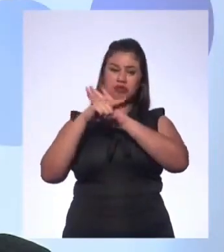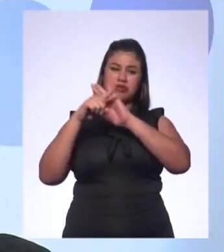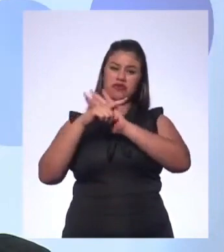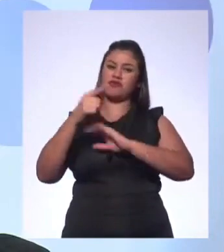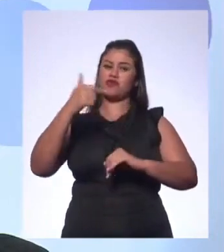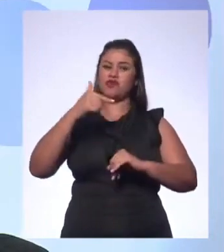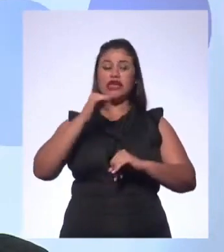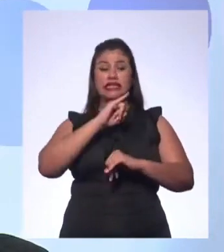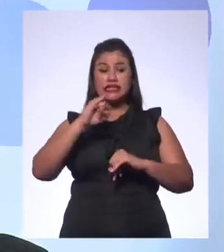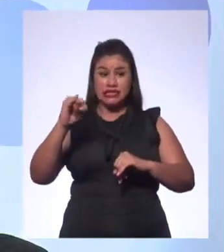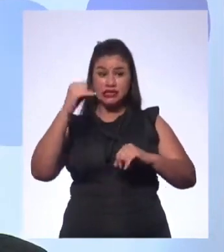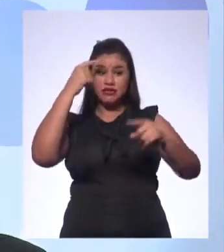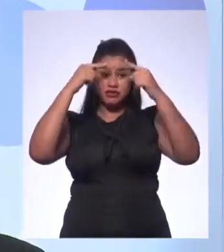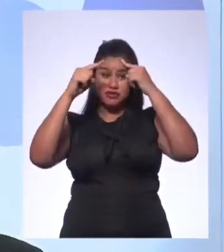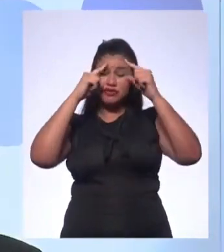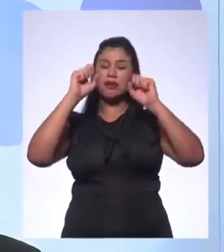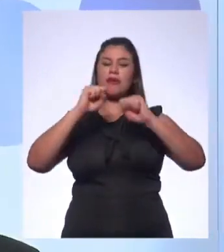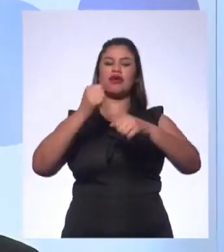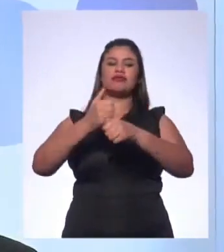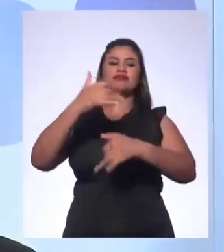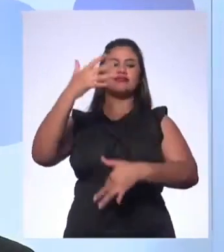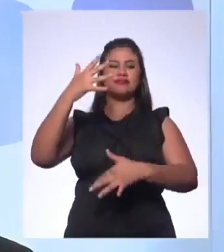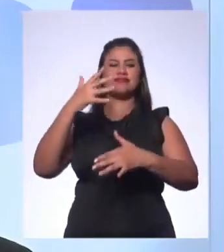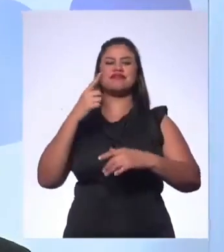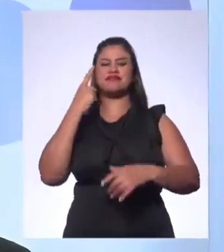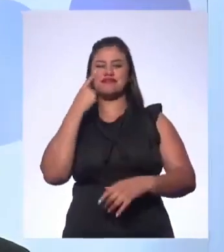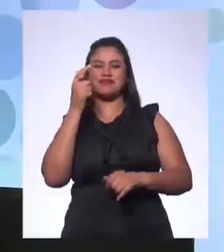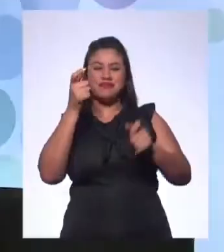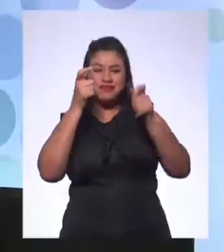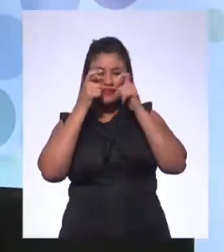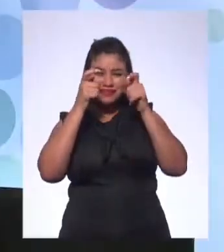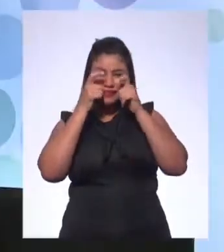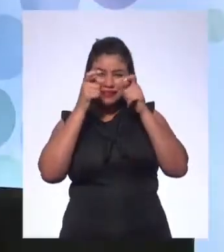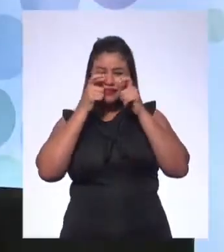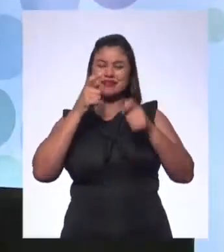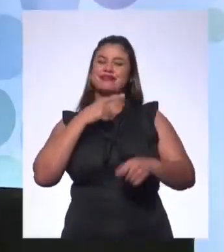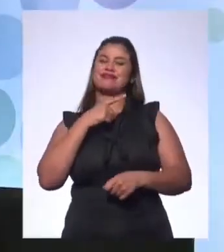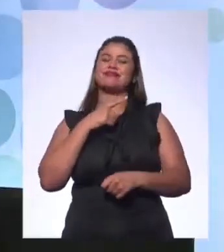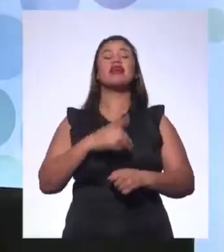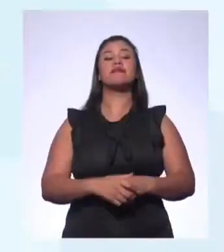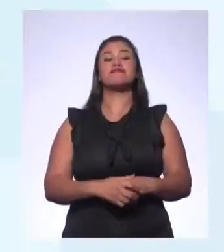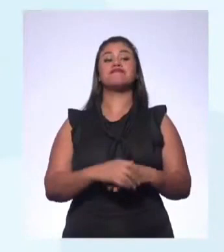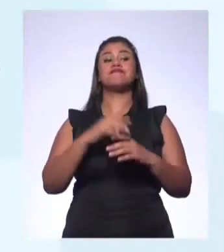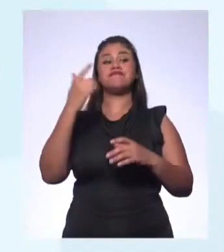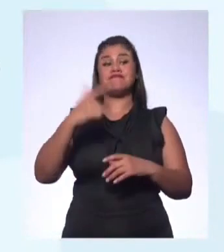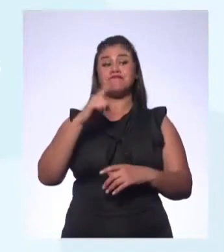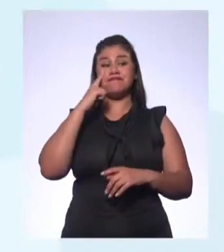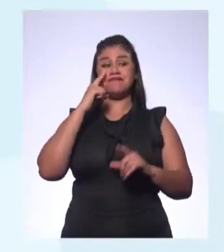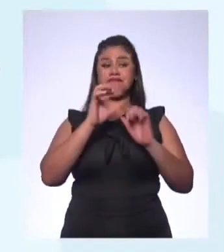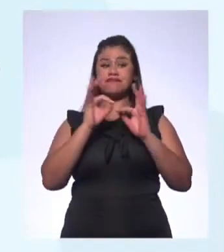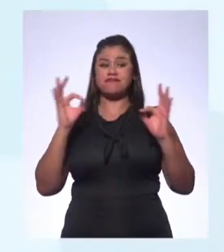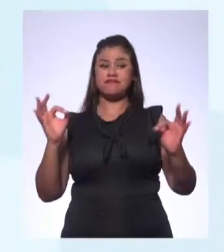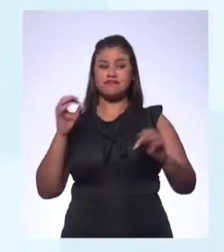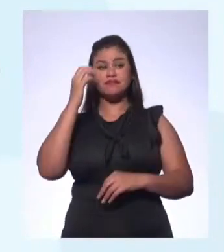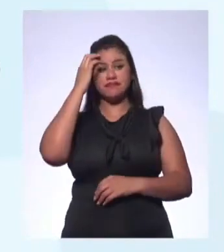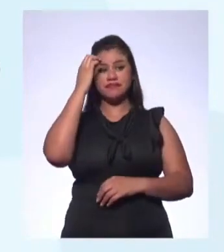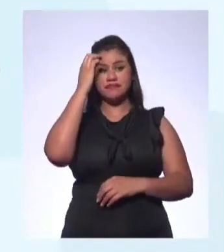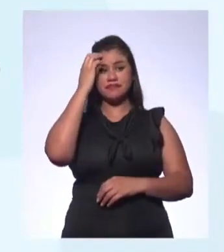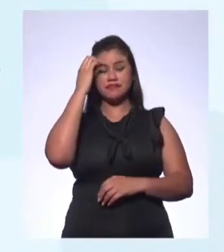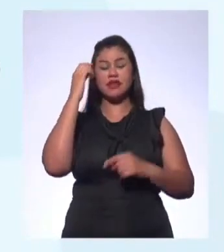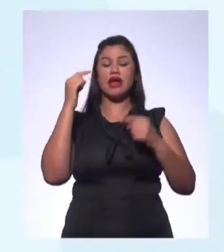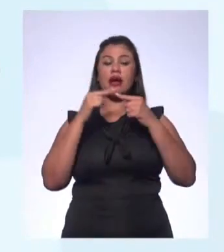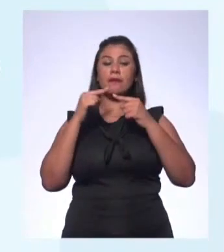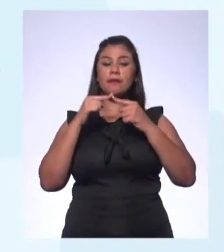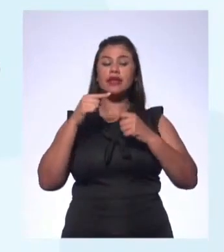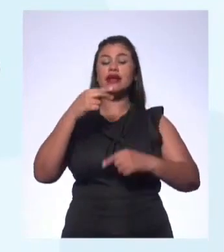tiverem beleza. dúvidas, compartilhem aqui pelo chat que eu estou de olho. Isso, então vamos para a próxima. Observe o trecho. É o caso dos elefantes,